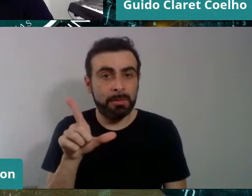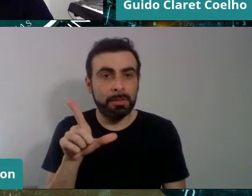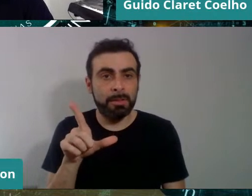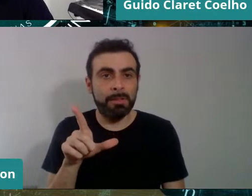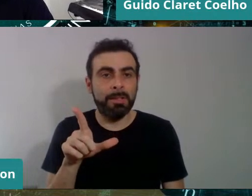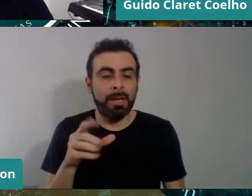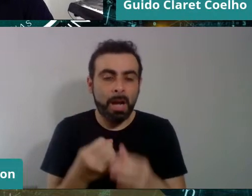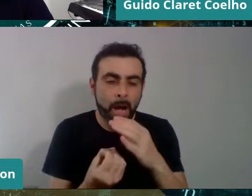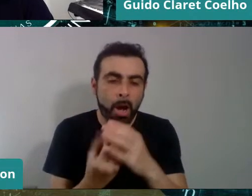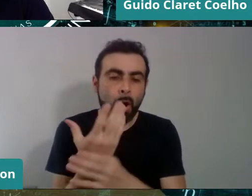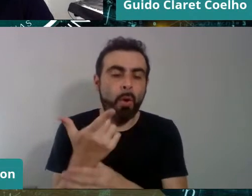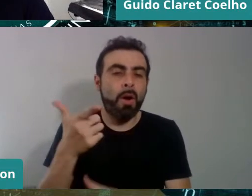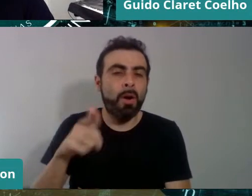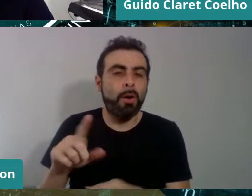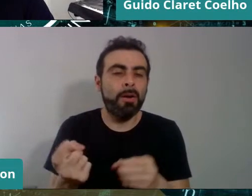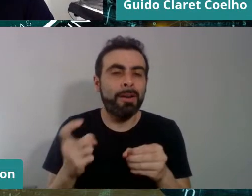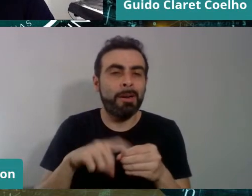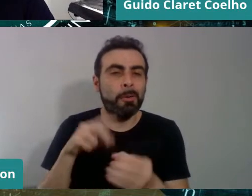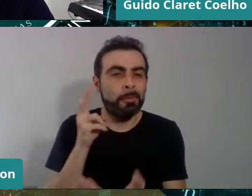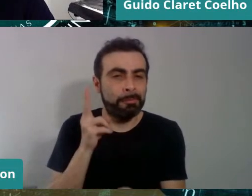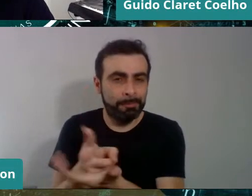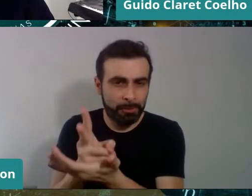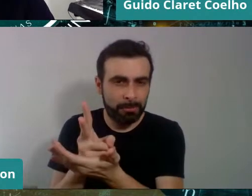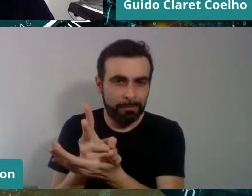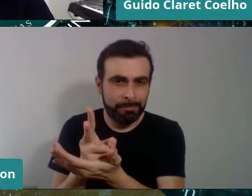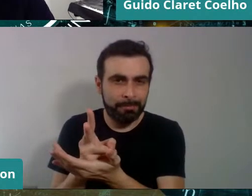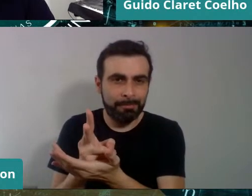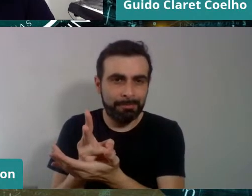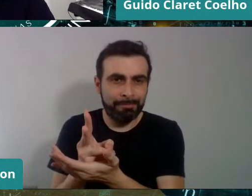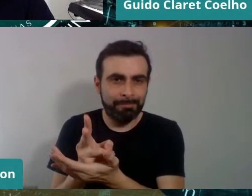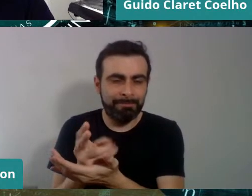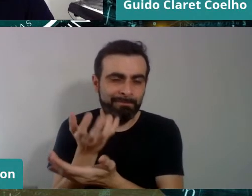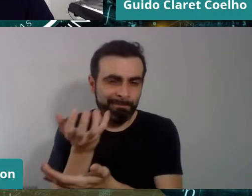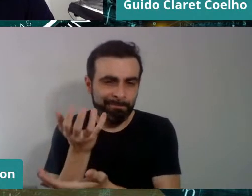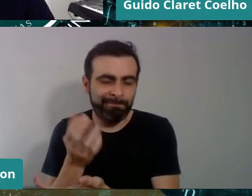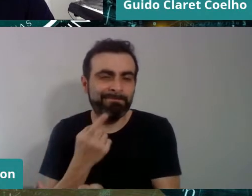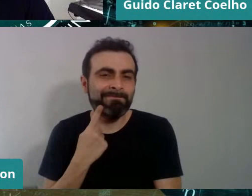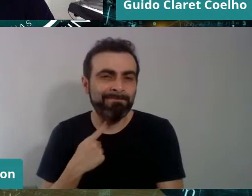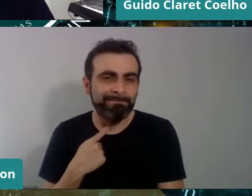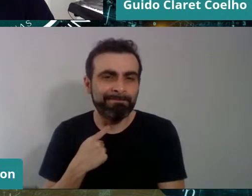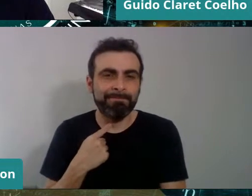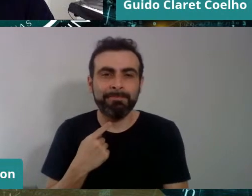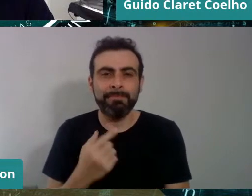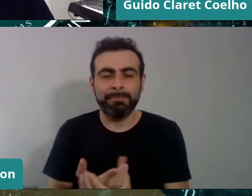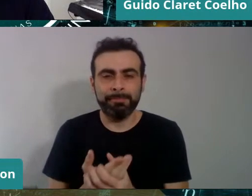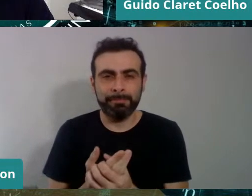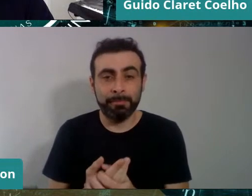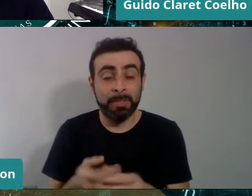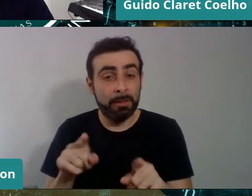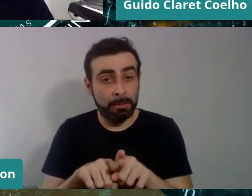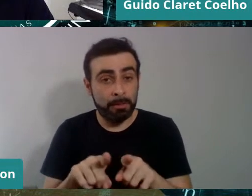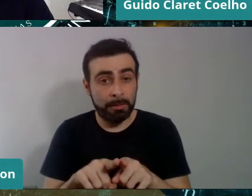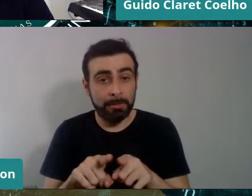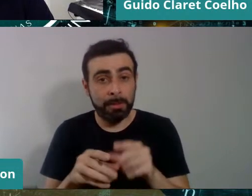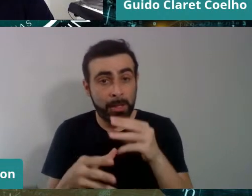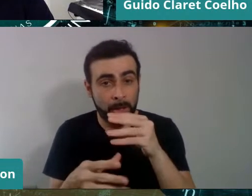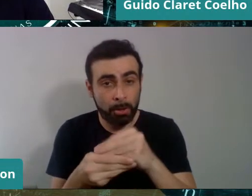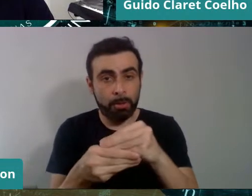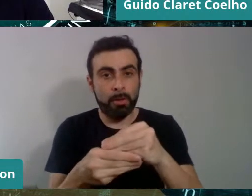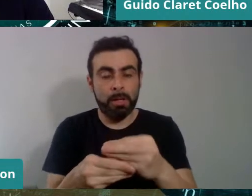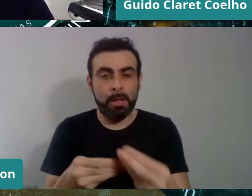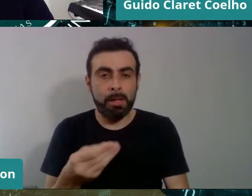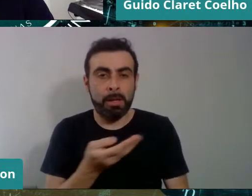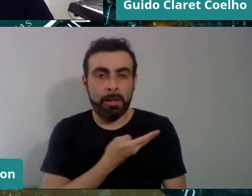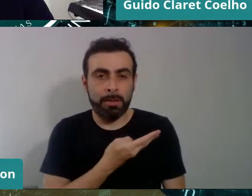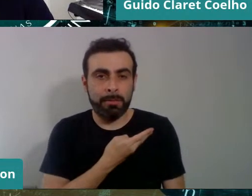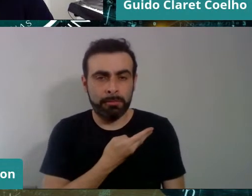essa brasa que estava no nosso peito. Aí, eu tenho também um amigo que foi